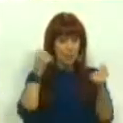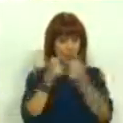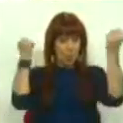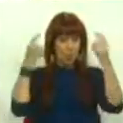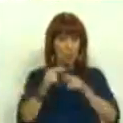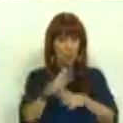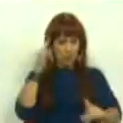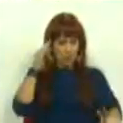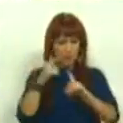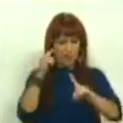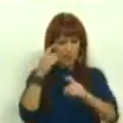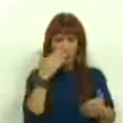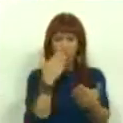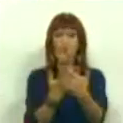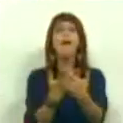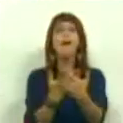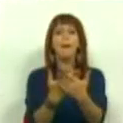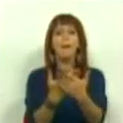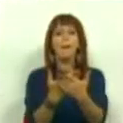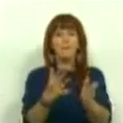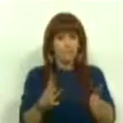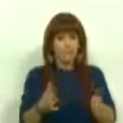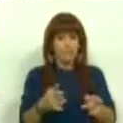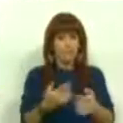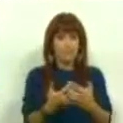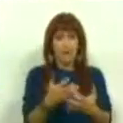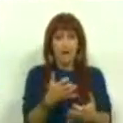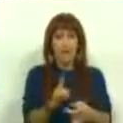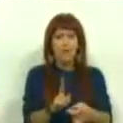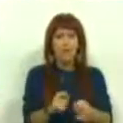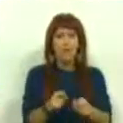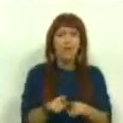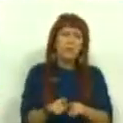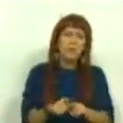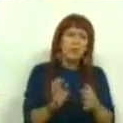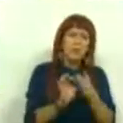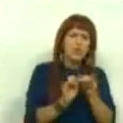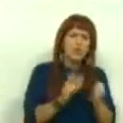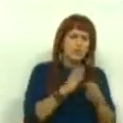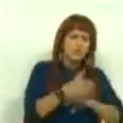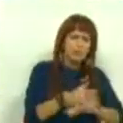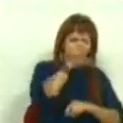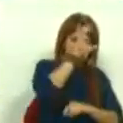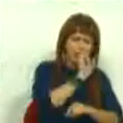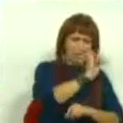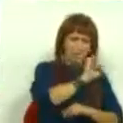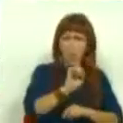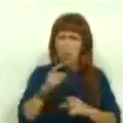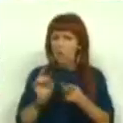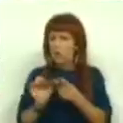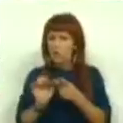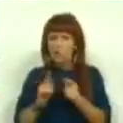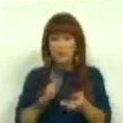desafios e dos grandes objetivos que temos pela frente, que não pode deixar de ser realçada, quer na componente de intervenção do Governo, quer